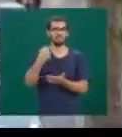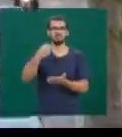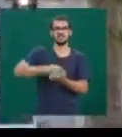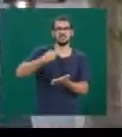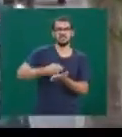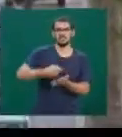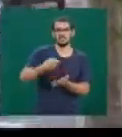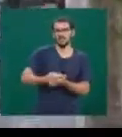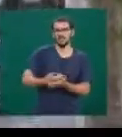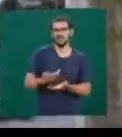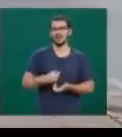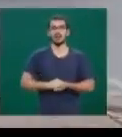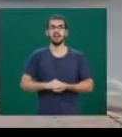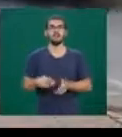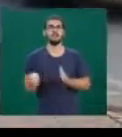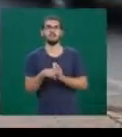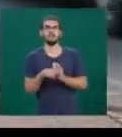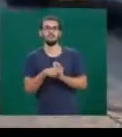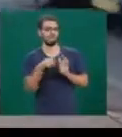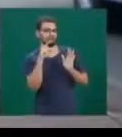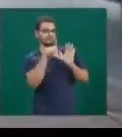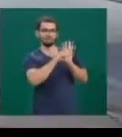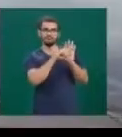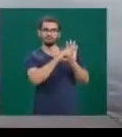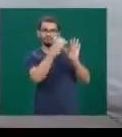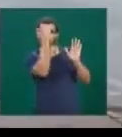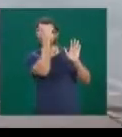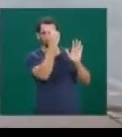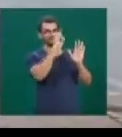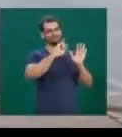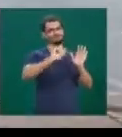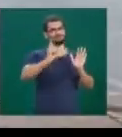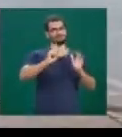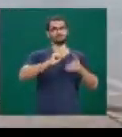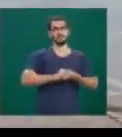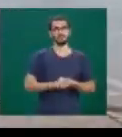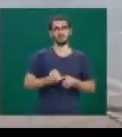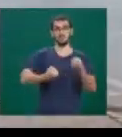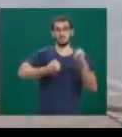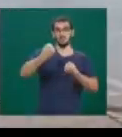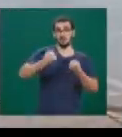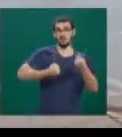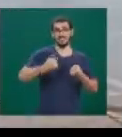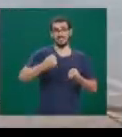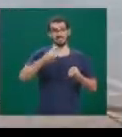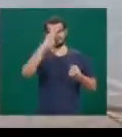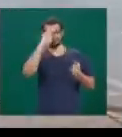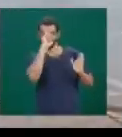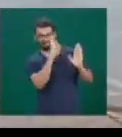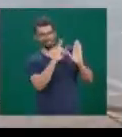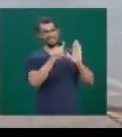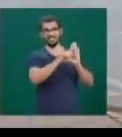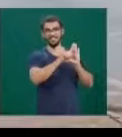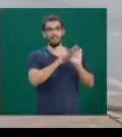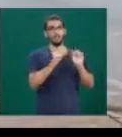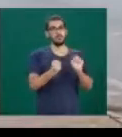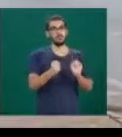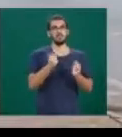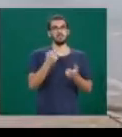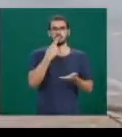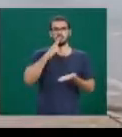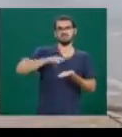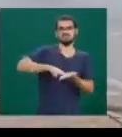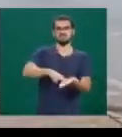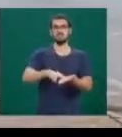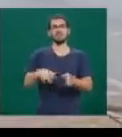transporte clandestino. Os motoristas que desrespeitam a legislação podem pagar multa no valor de R$